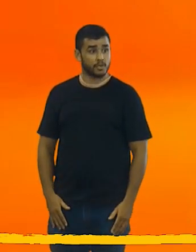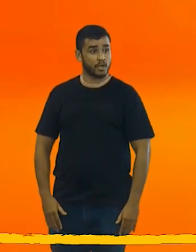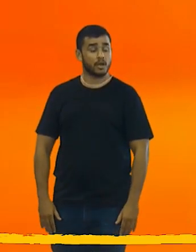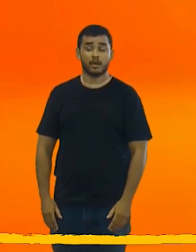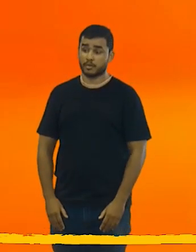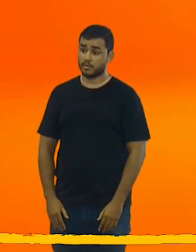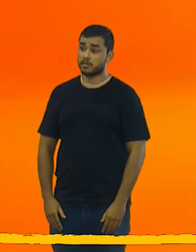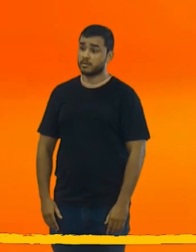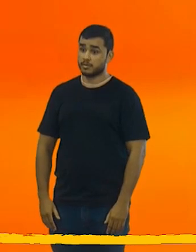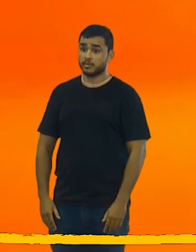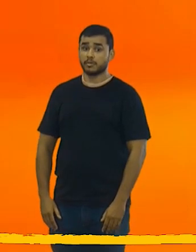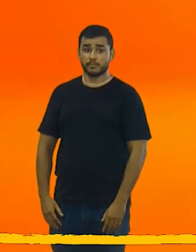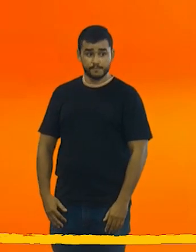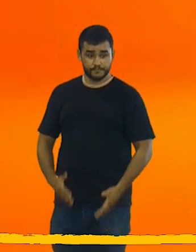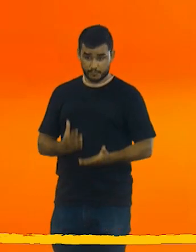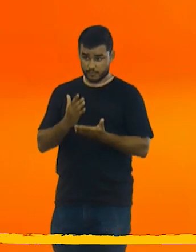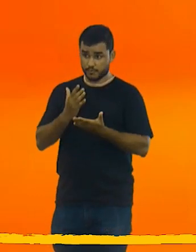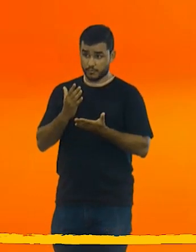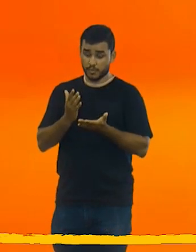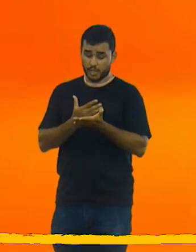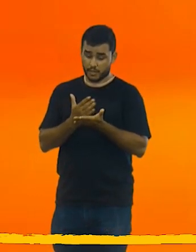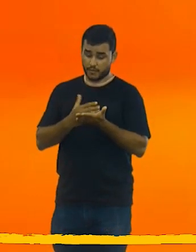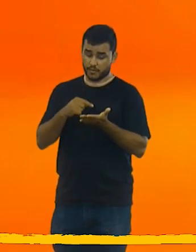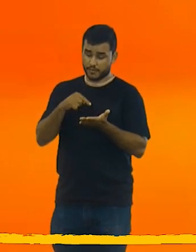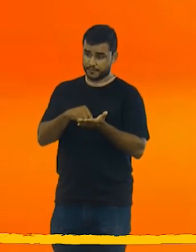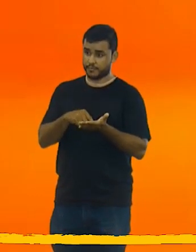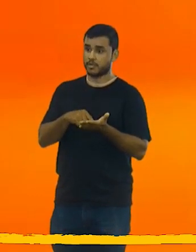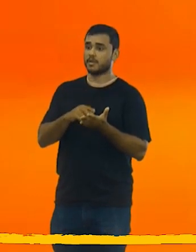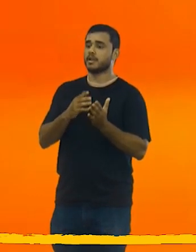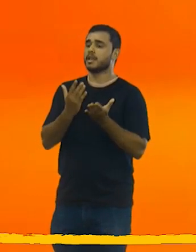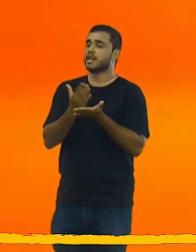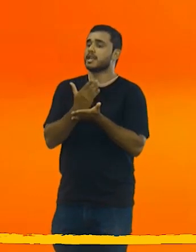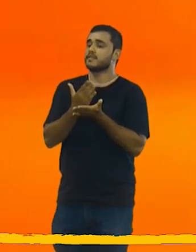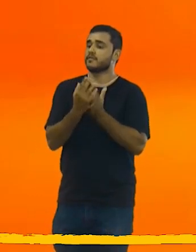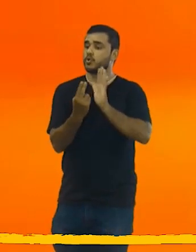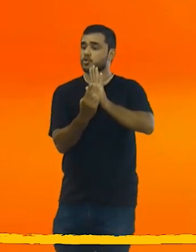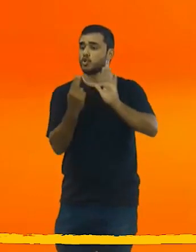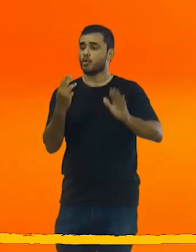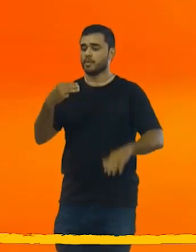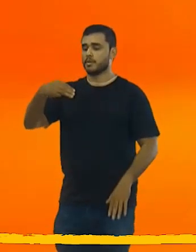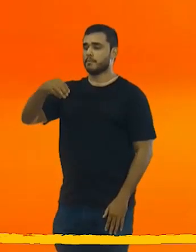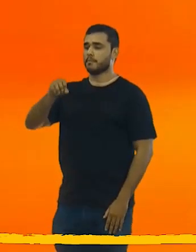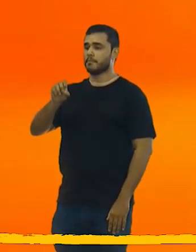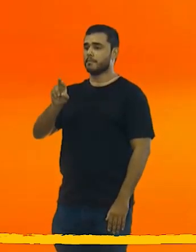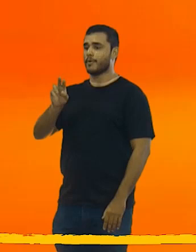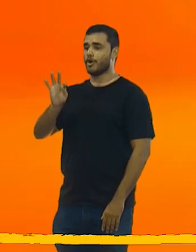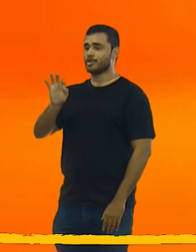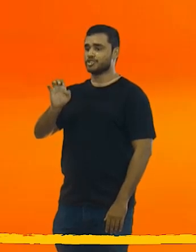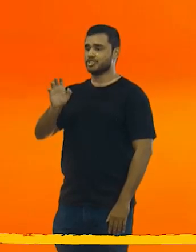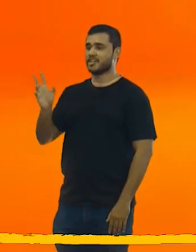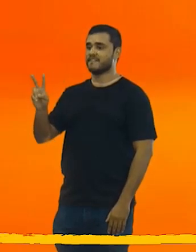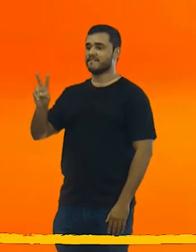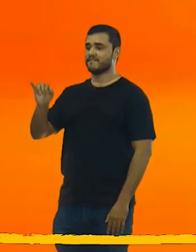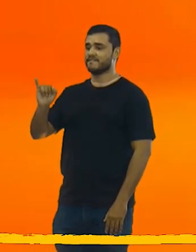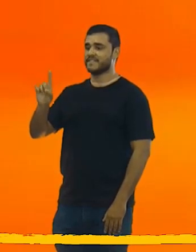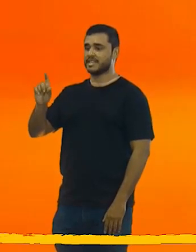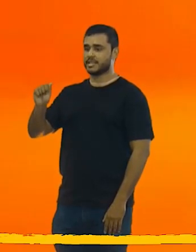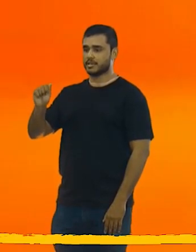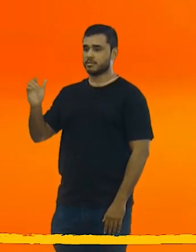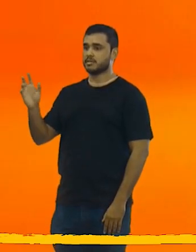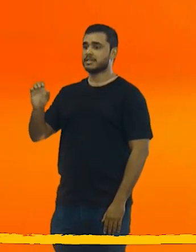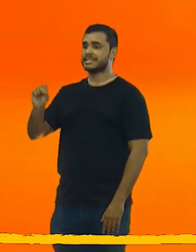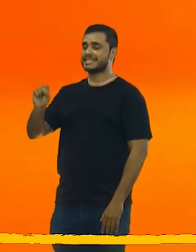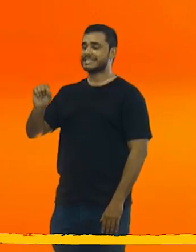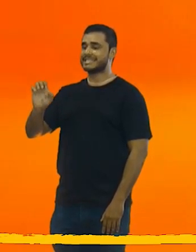ela pertence ao final do poema Morte e Vida Severina. Depois de andar a esmo,